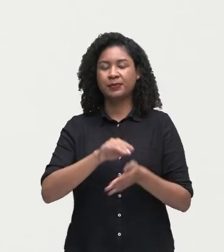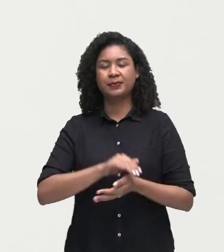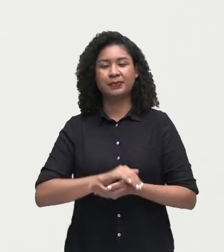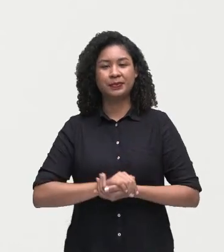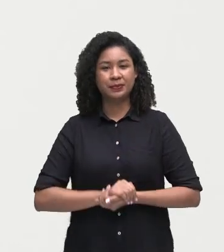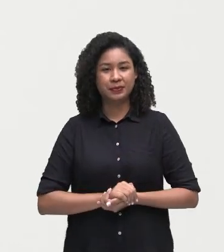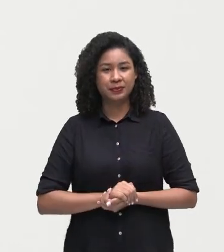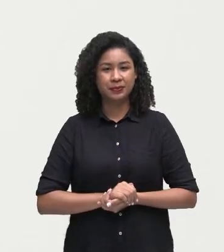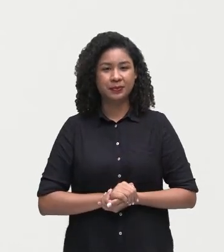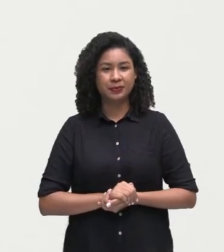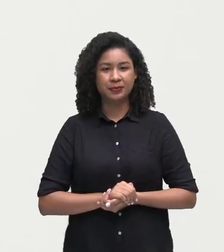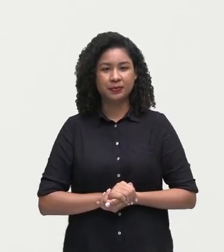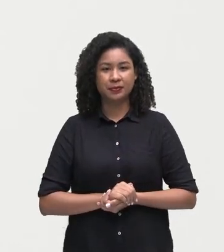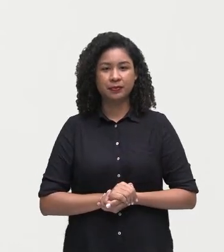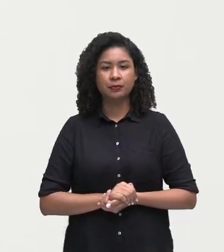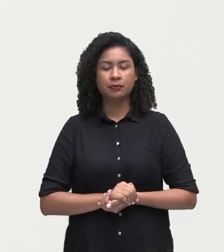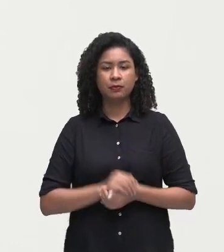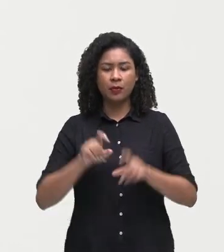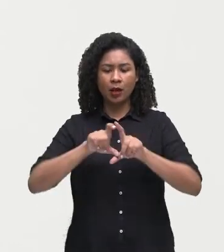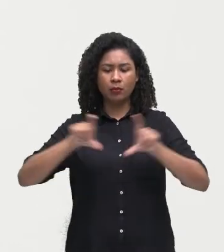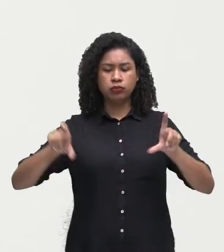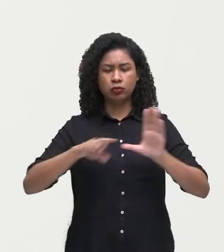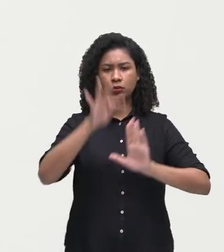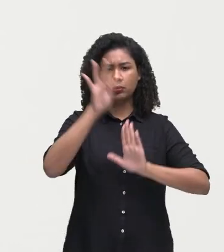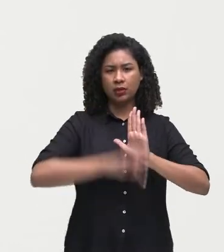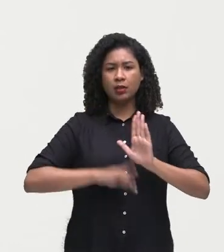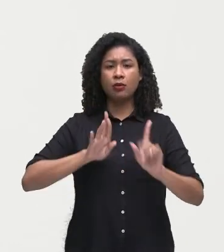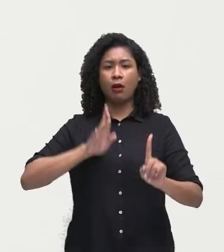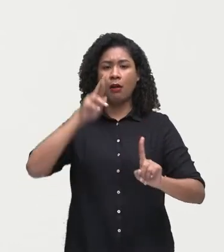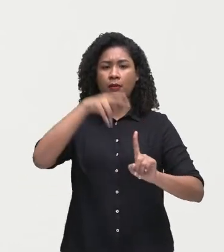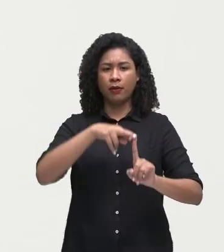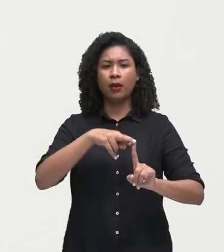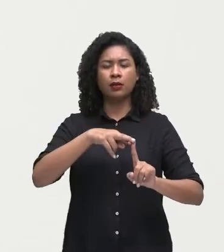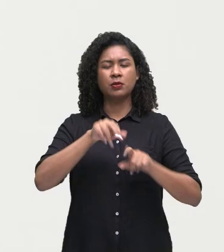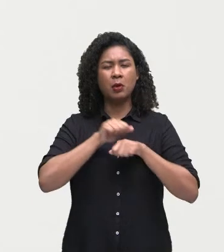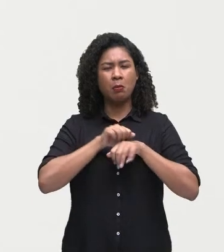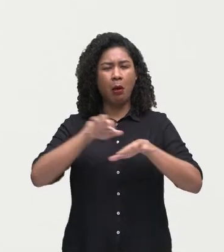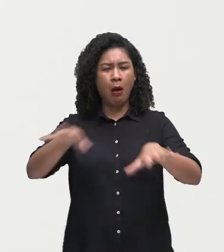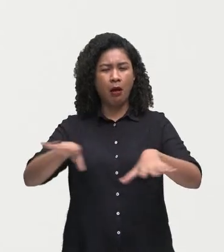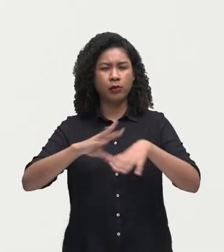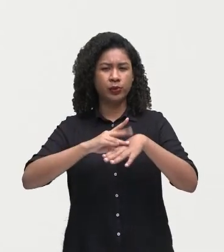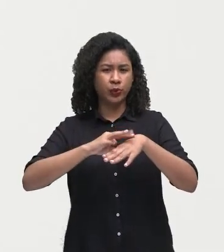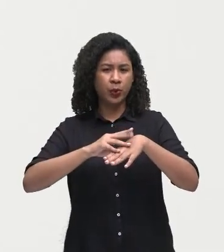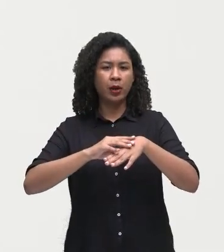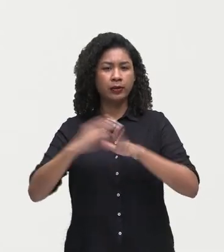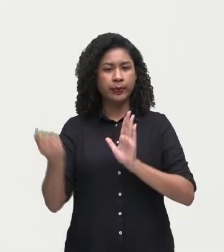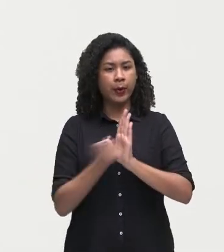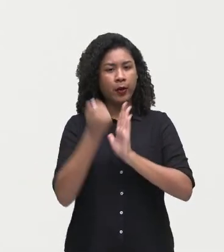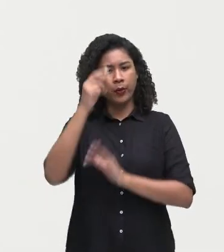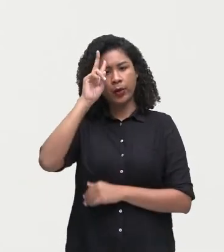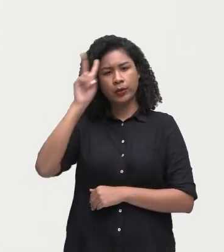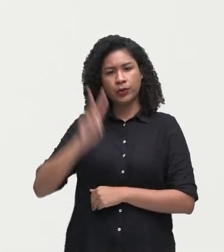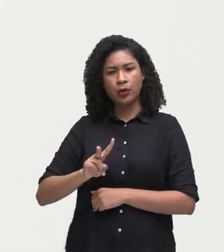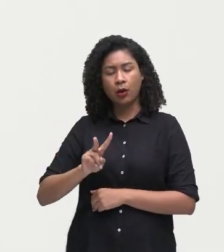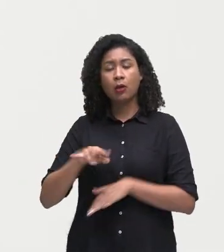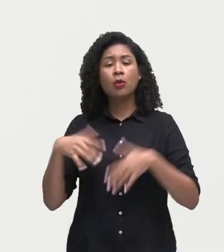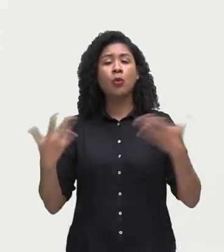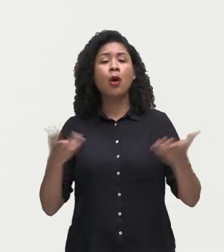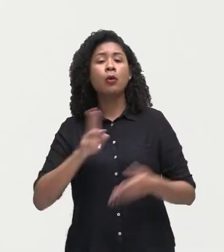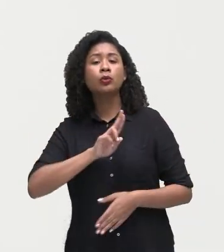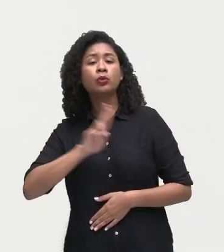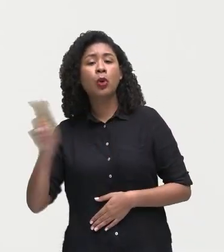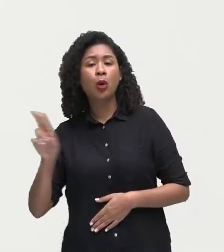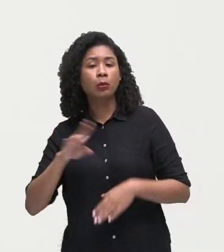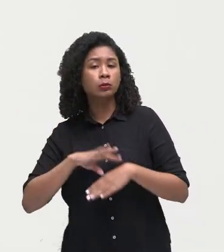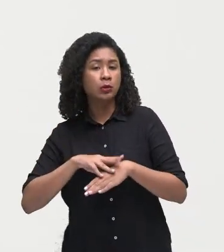O texto acima se refere a uma epidemia histórica conhecida como letra A, febre amarela, letra